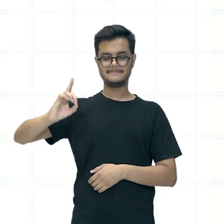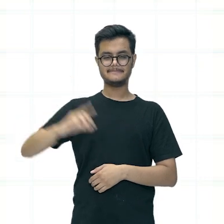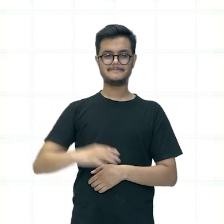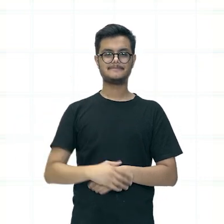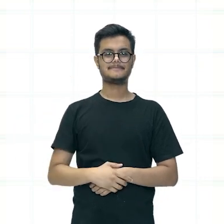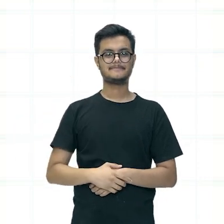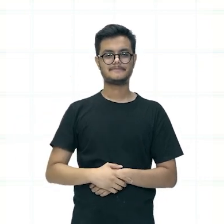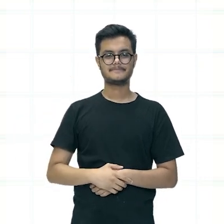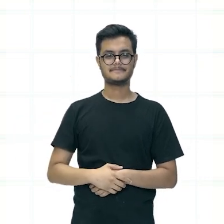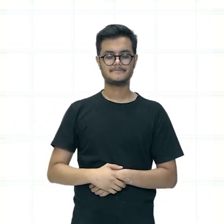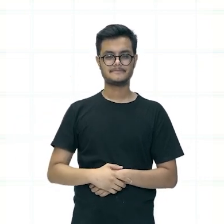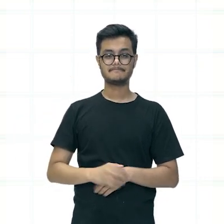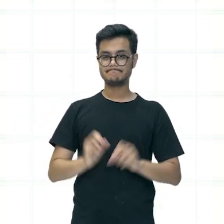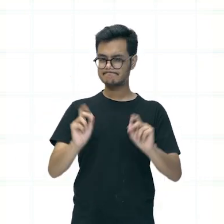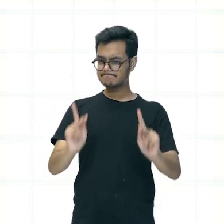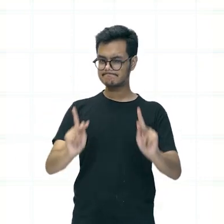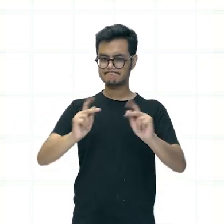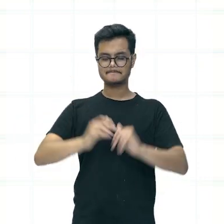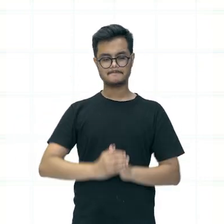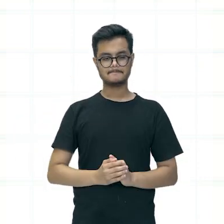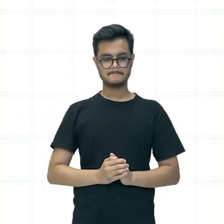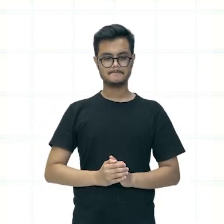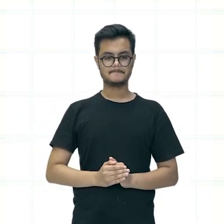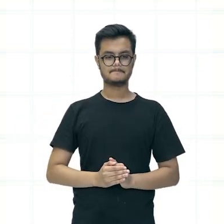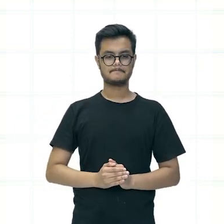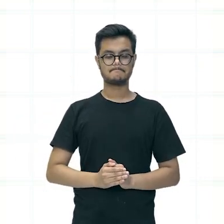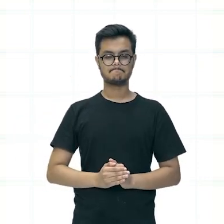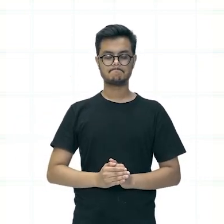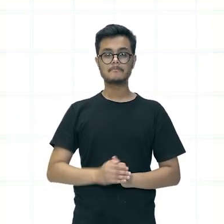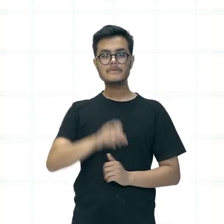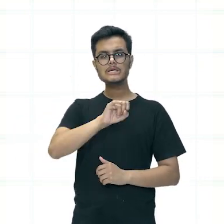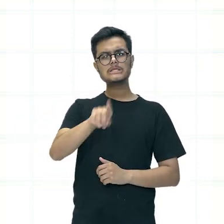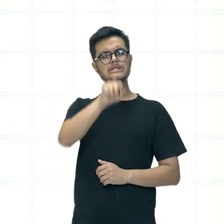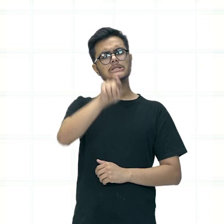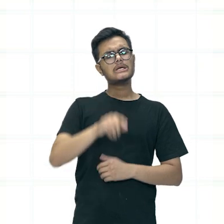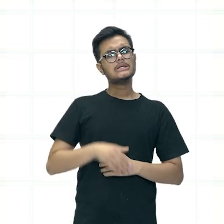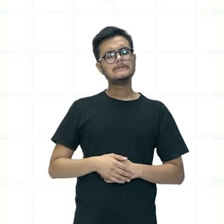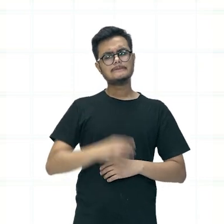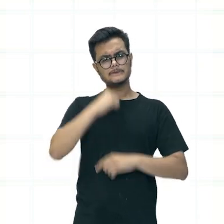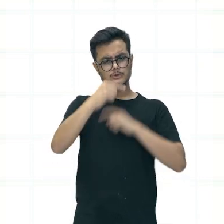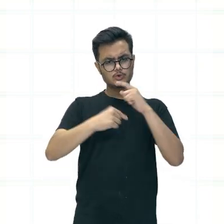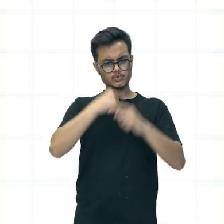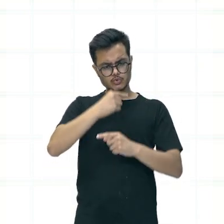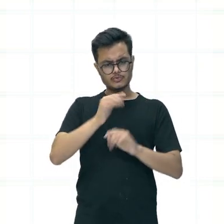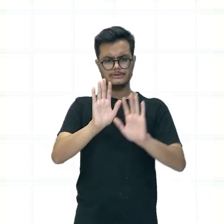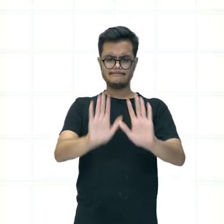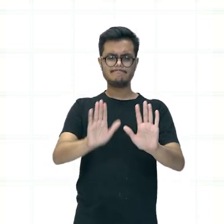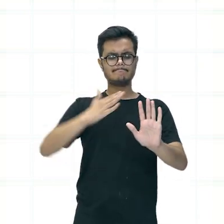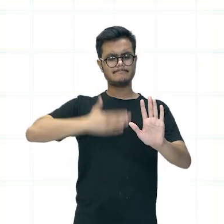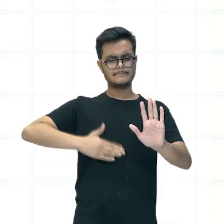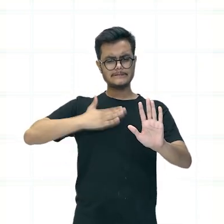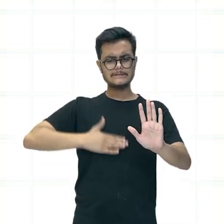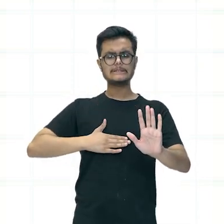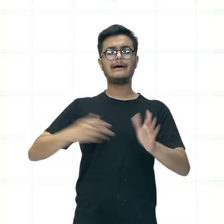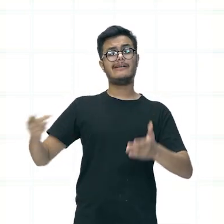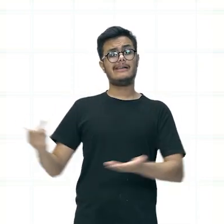o ED, tá bom? Se você fizer isso aqui, vai ter erro de ortografia,